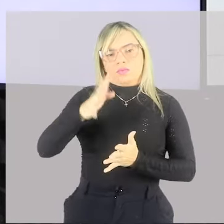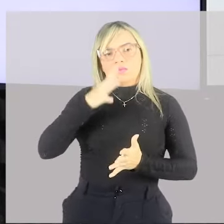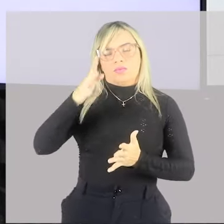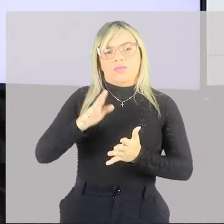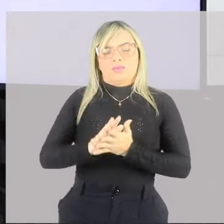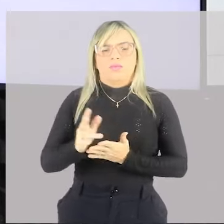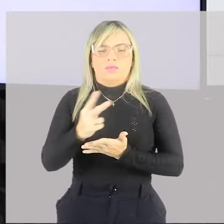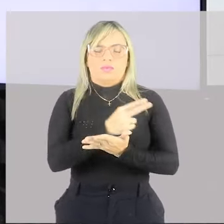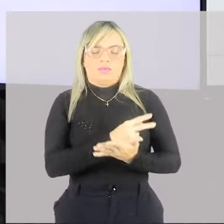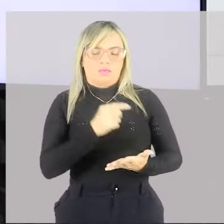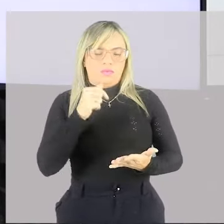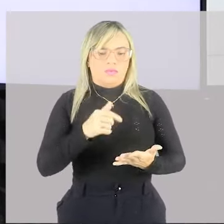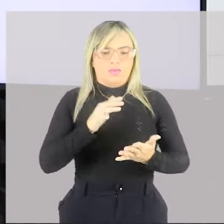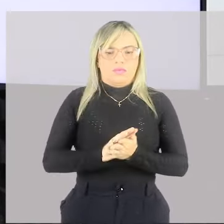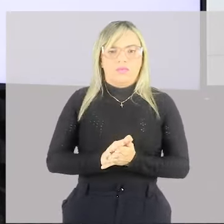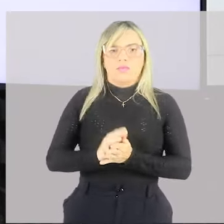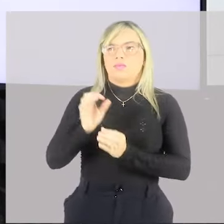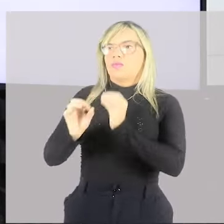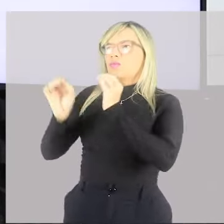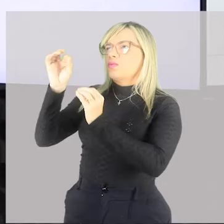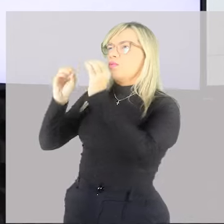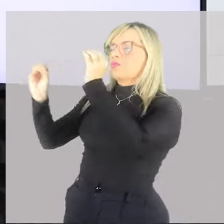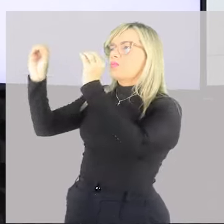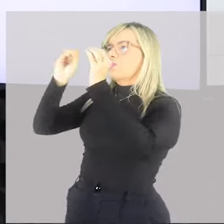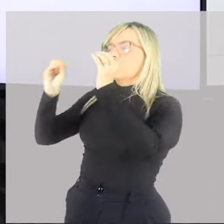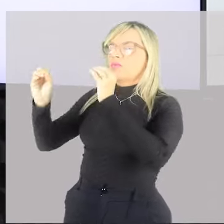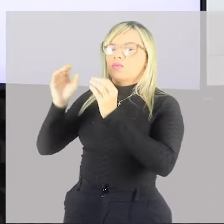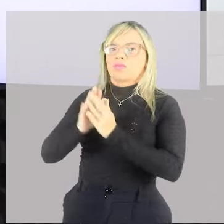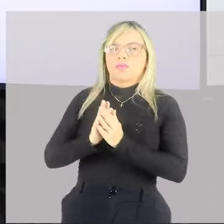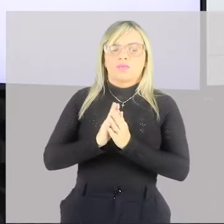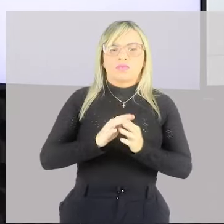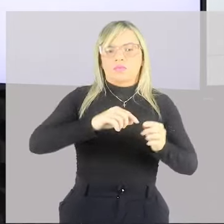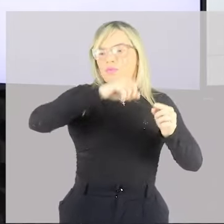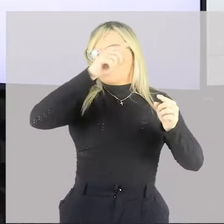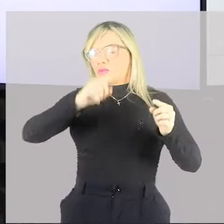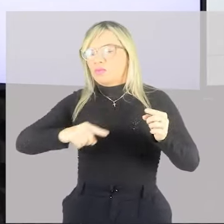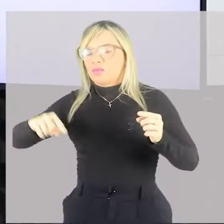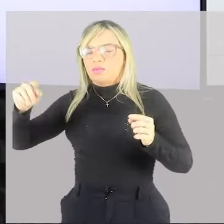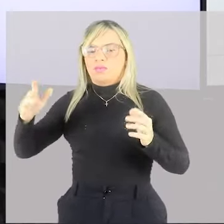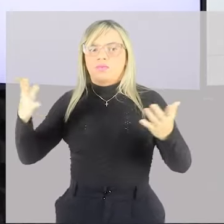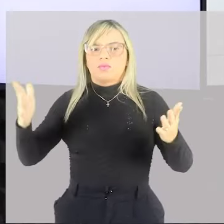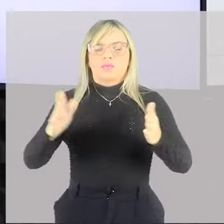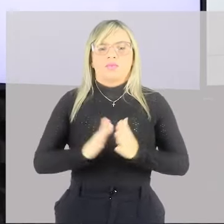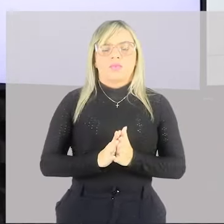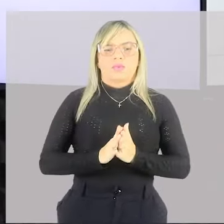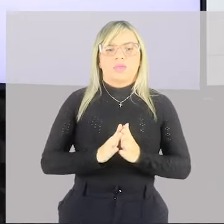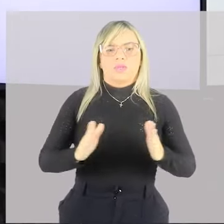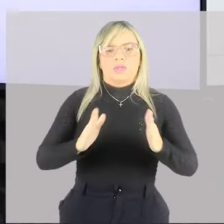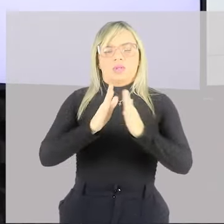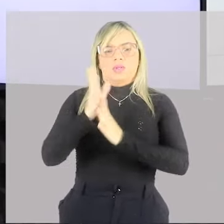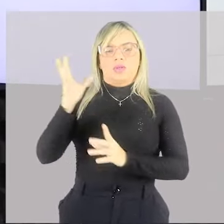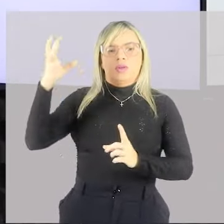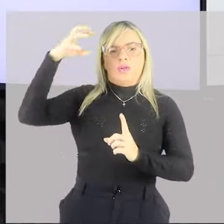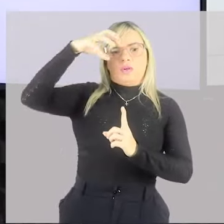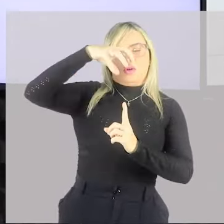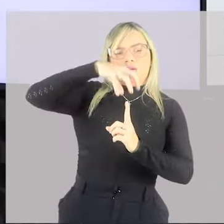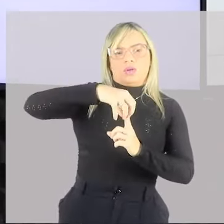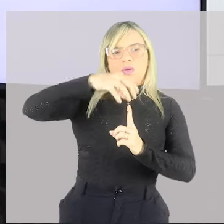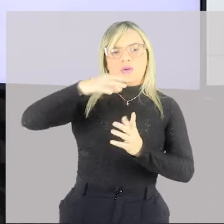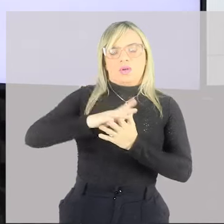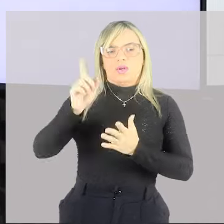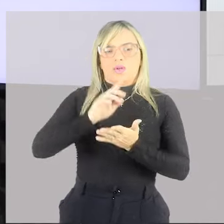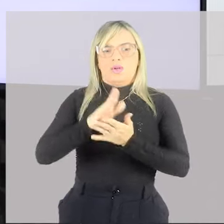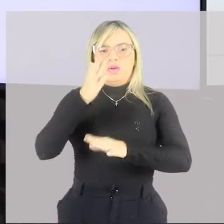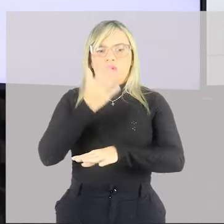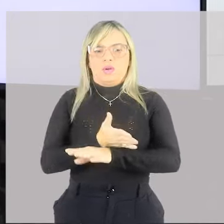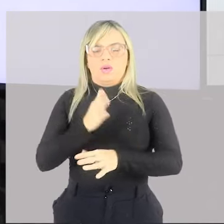decorativo excessivamente cheio de curvas Ah quando você fala de castelos de princesa você não tá falando de castelos medievais você tá falando de castelos